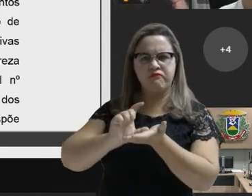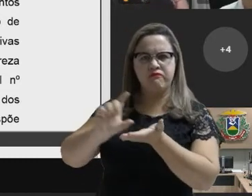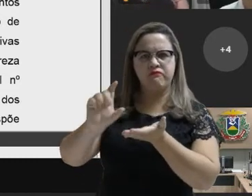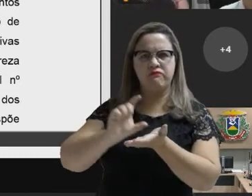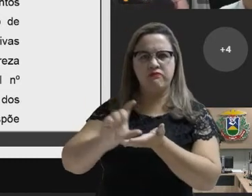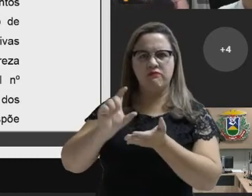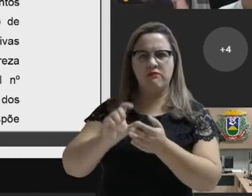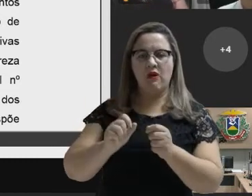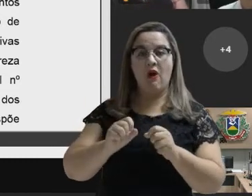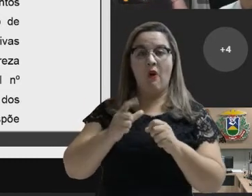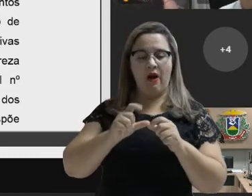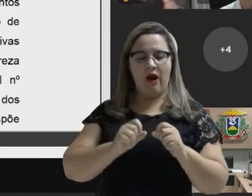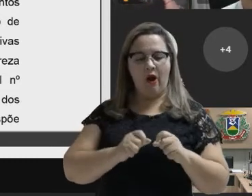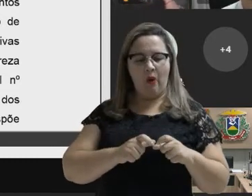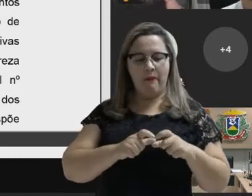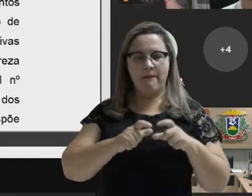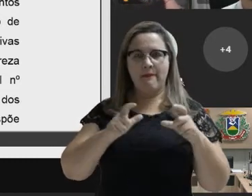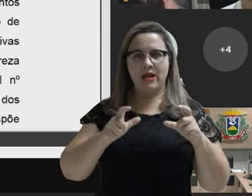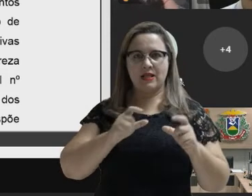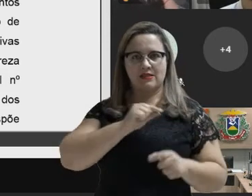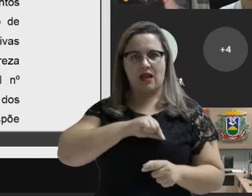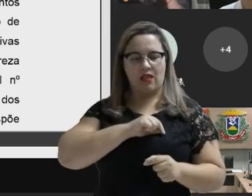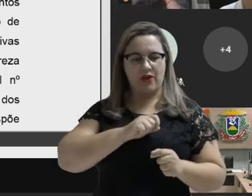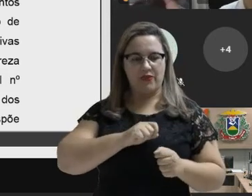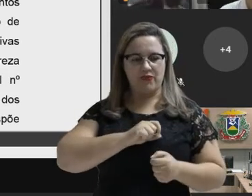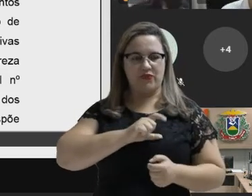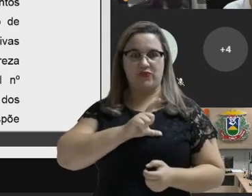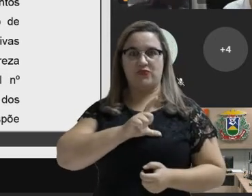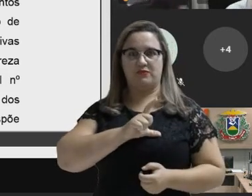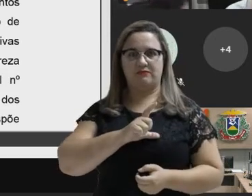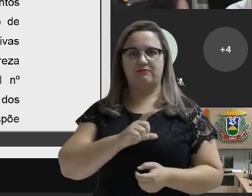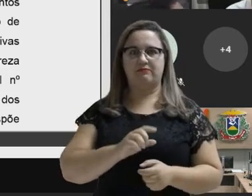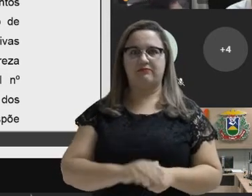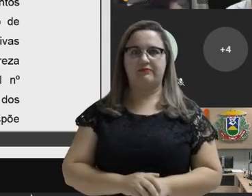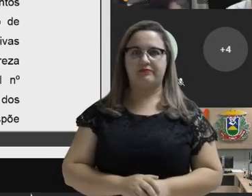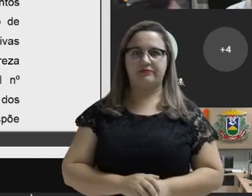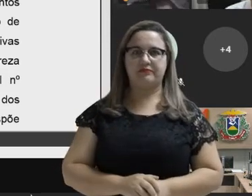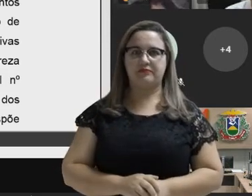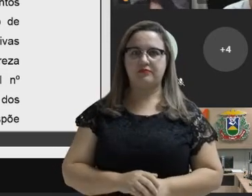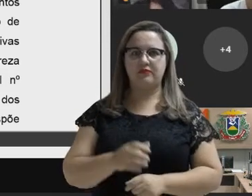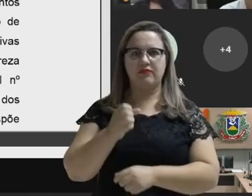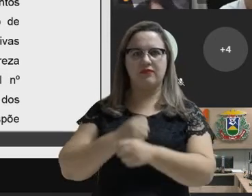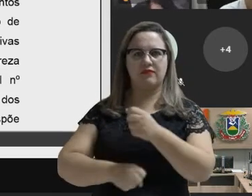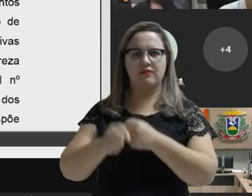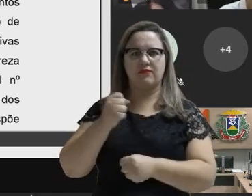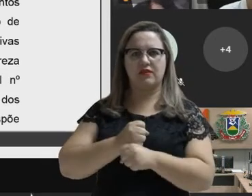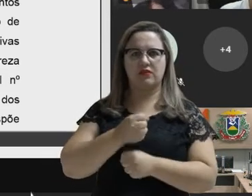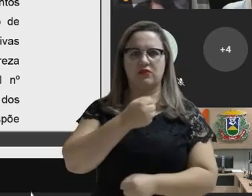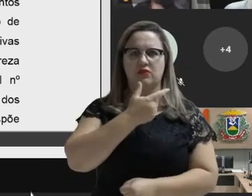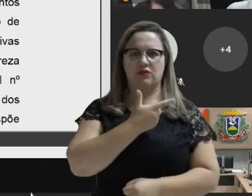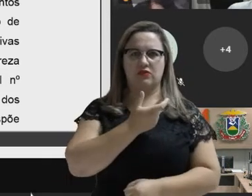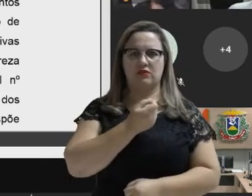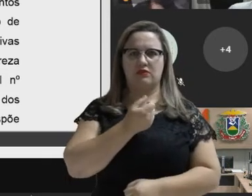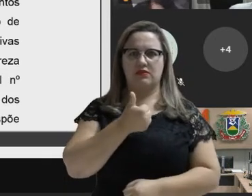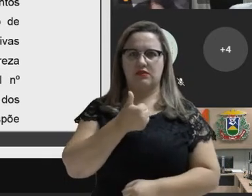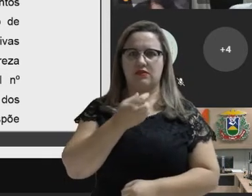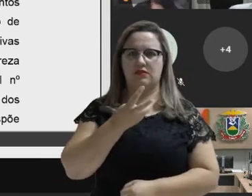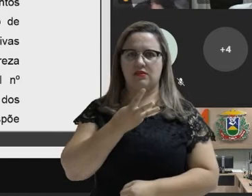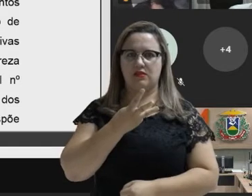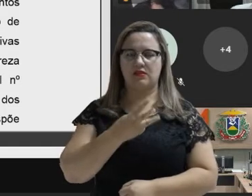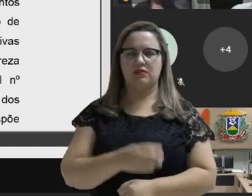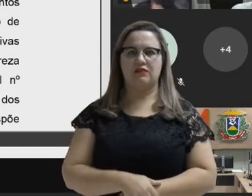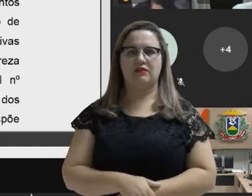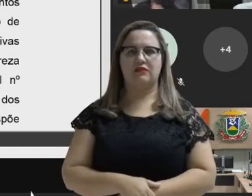aumento ilegal do salário de servidores, desvio de dinheiro e notas superfaturadas durante o ano 2013, no âmbito da Câmara Municipal. Aí foram